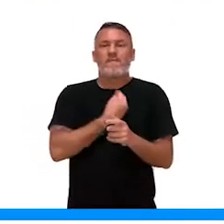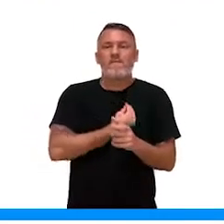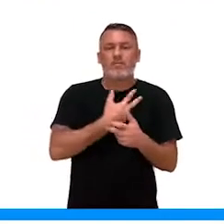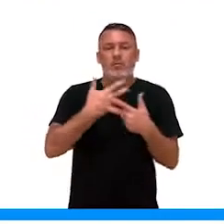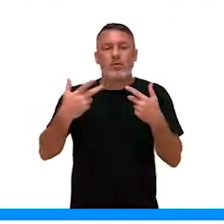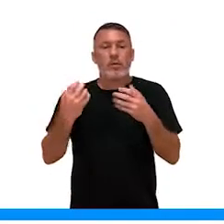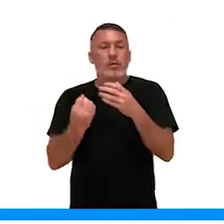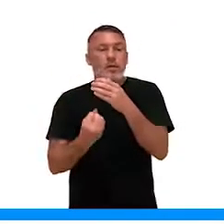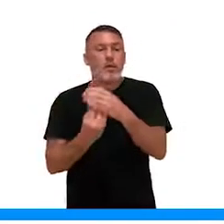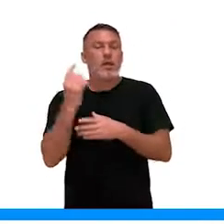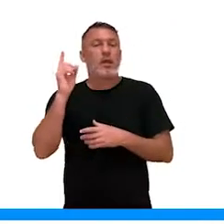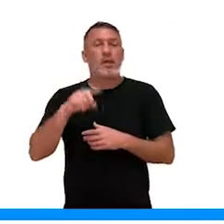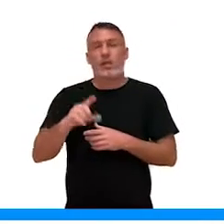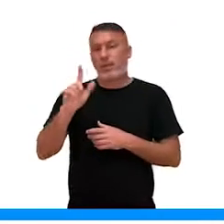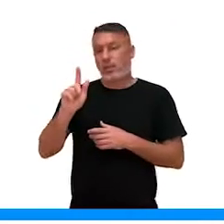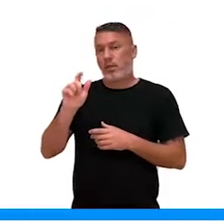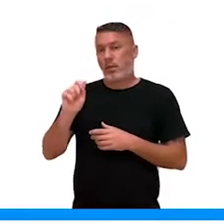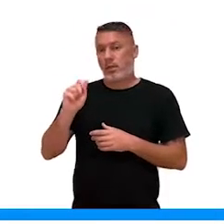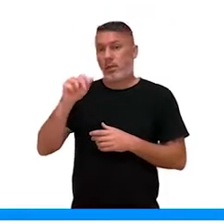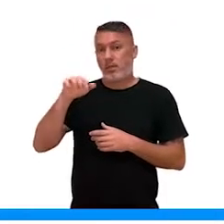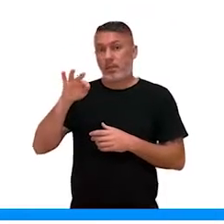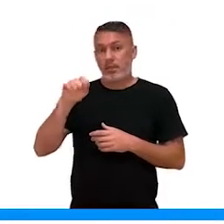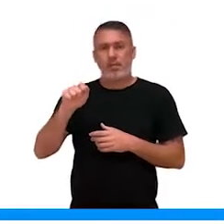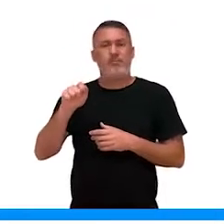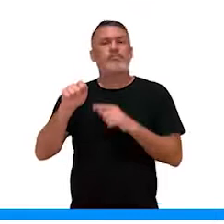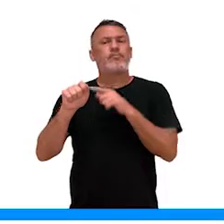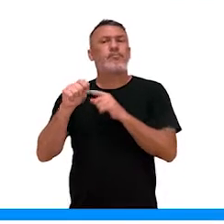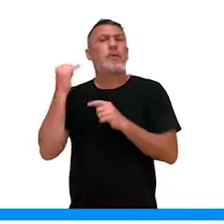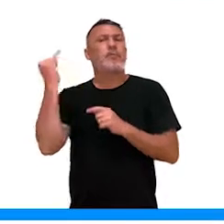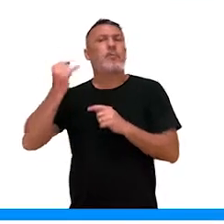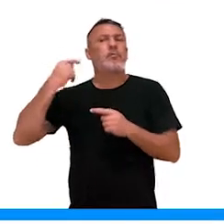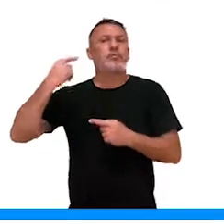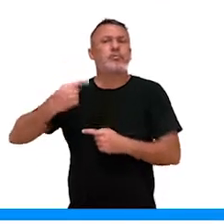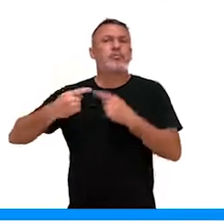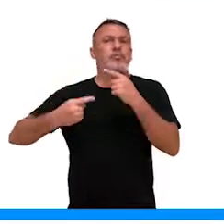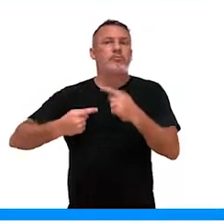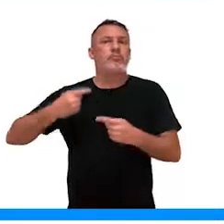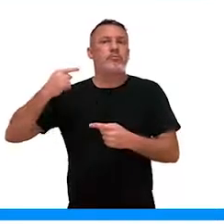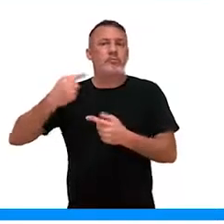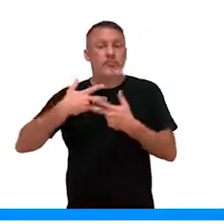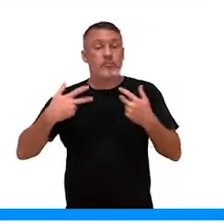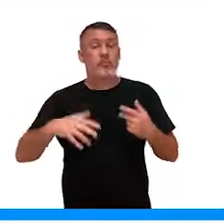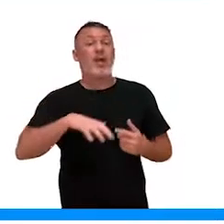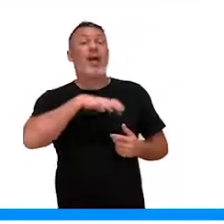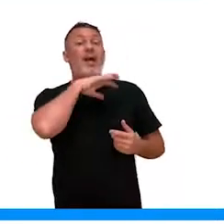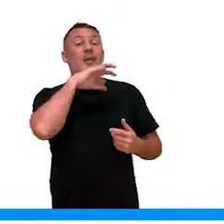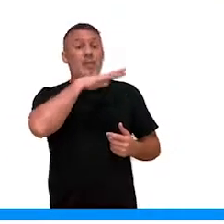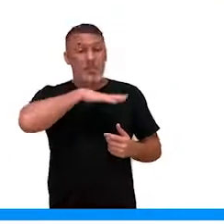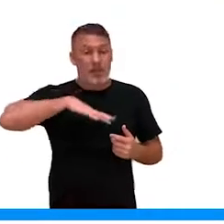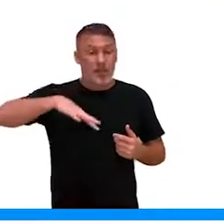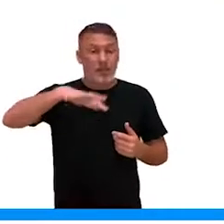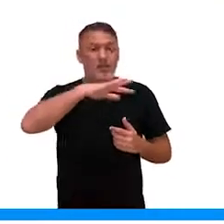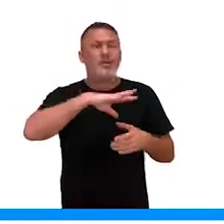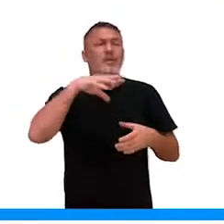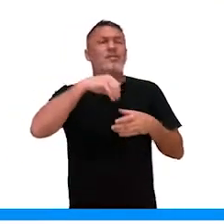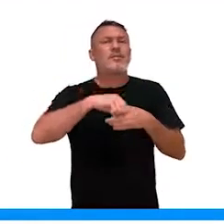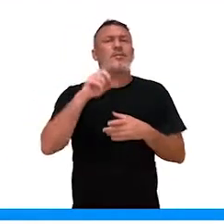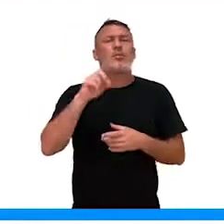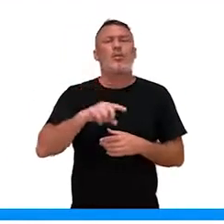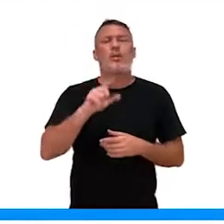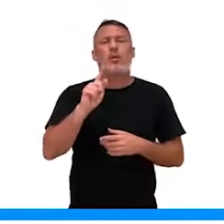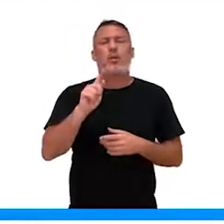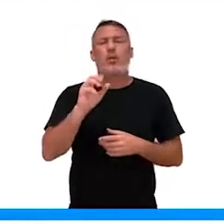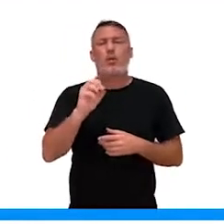produzem gametas. Então, isso é essencial para a reprodução dos seres vivos, né? Nos animais, ele ocorre nas